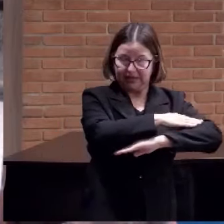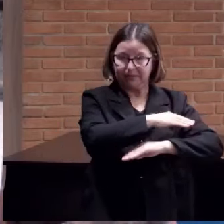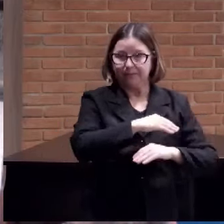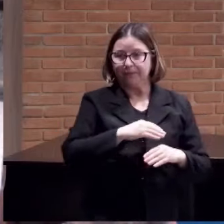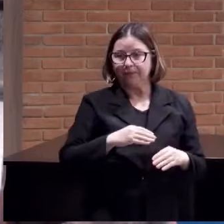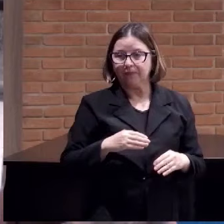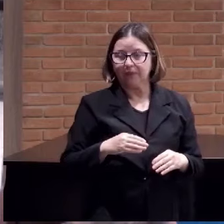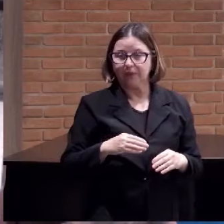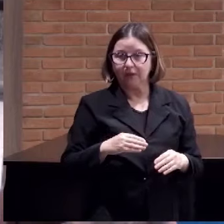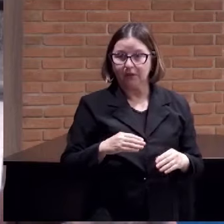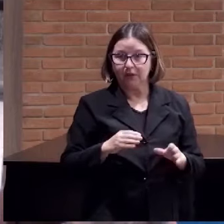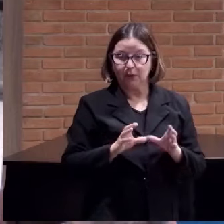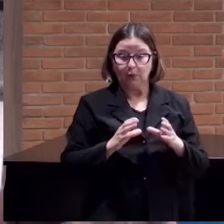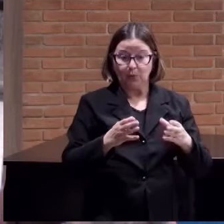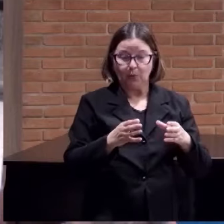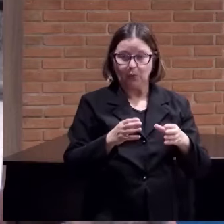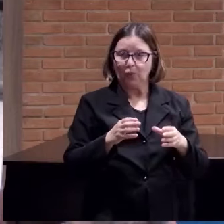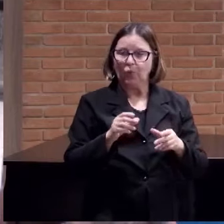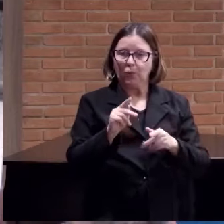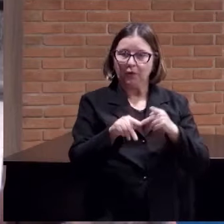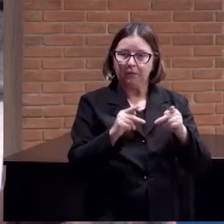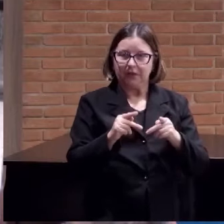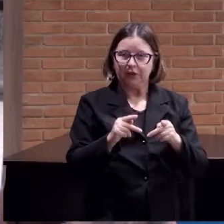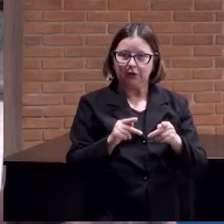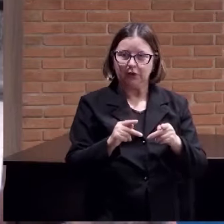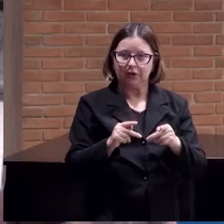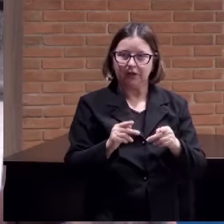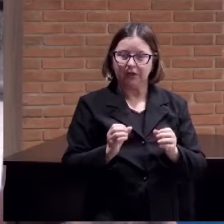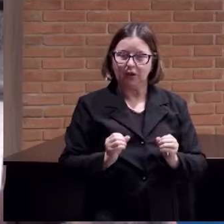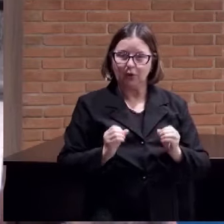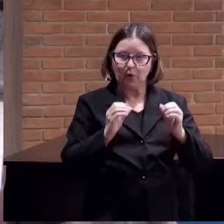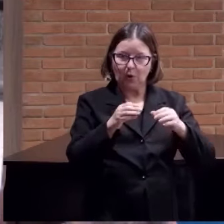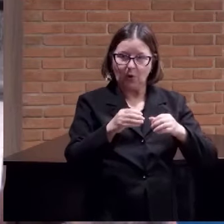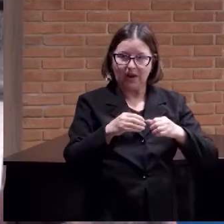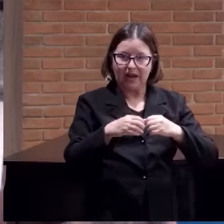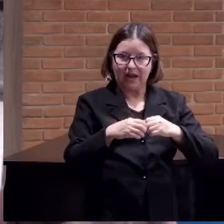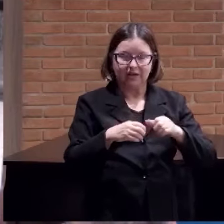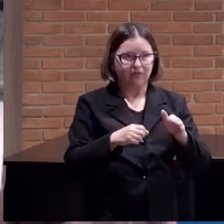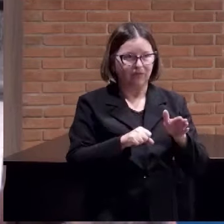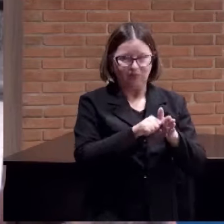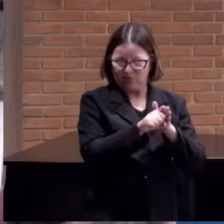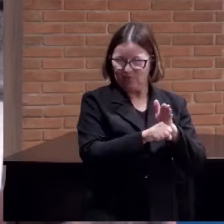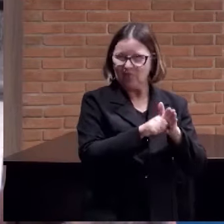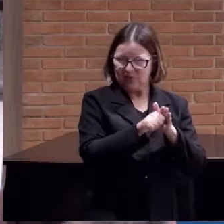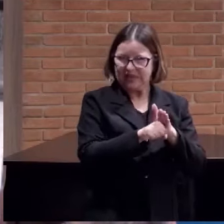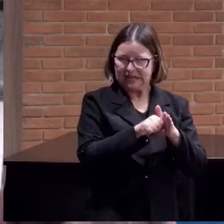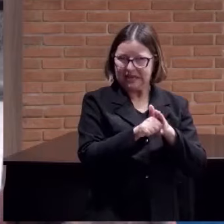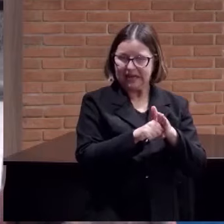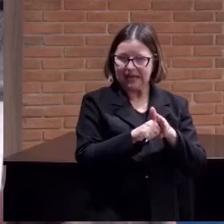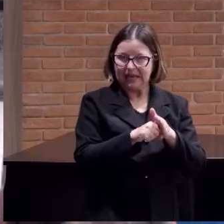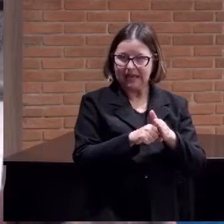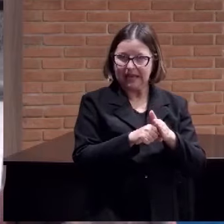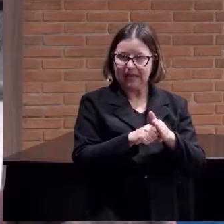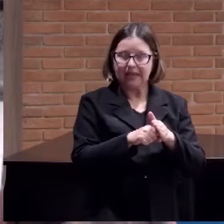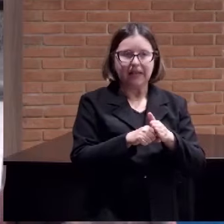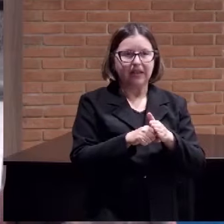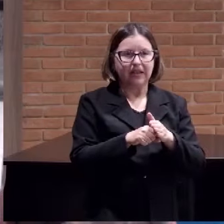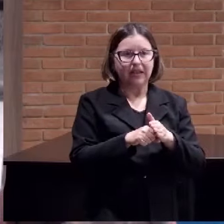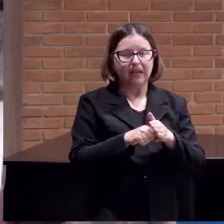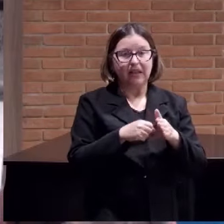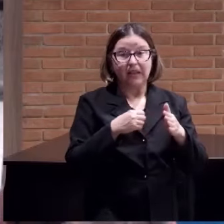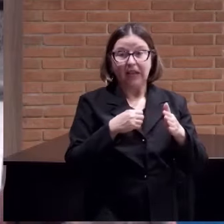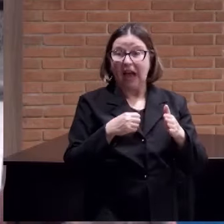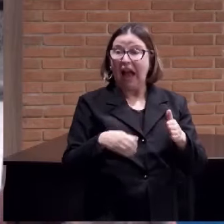os porcos e mandaram ele para Niterói. Ele chegou em Niterói